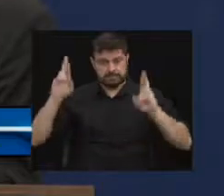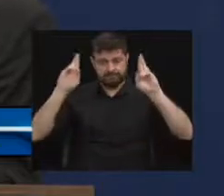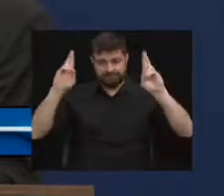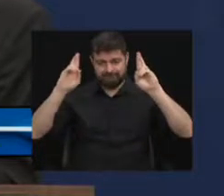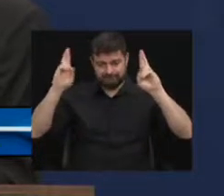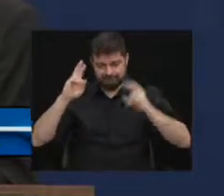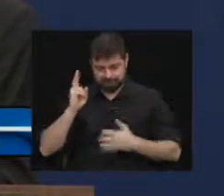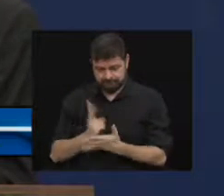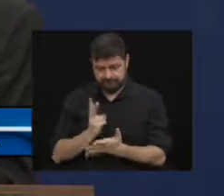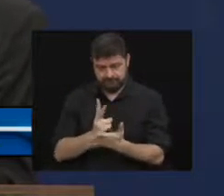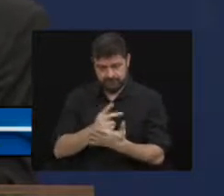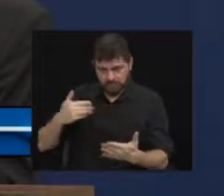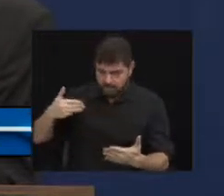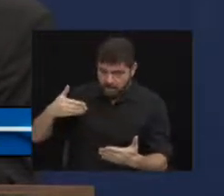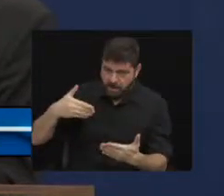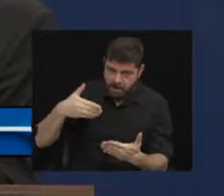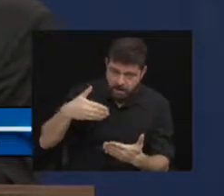já